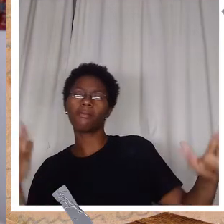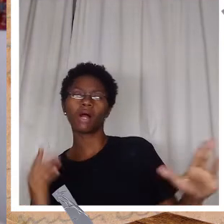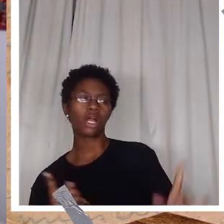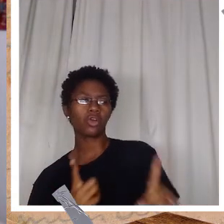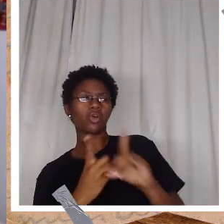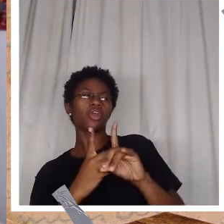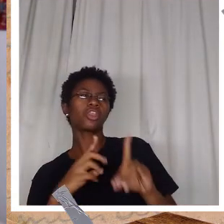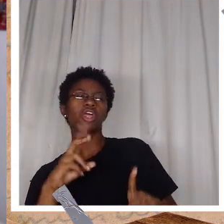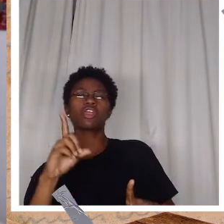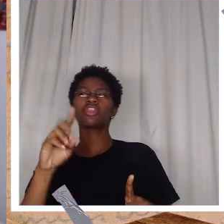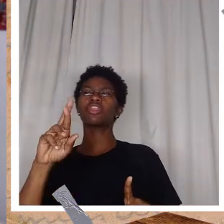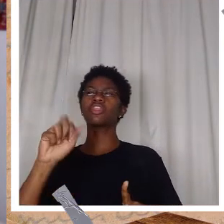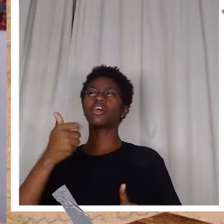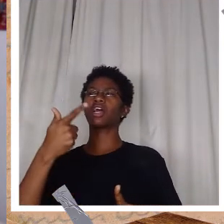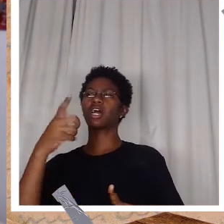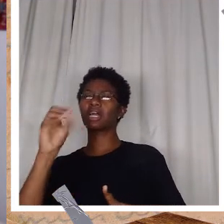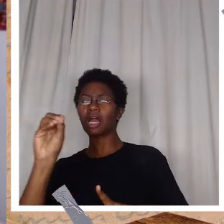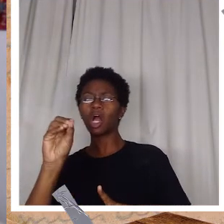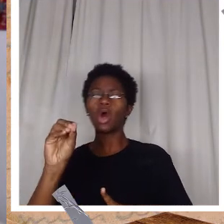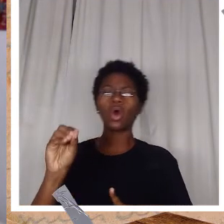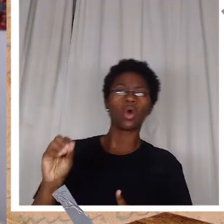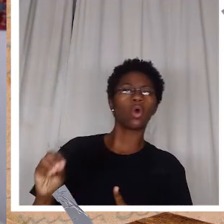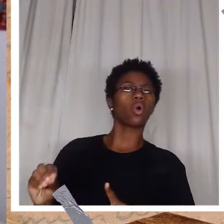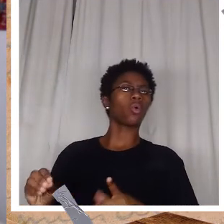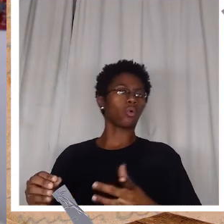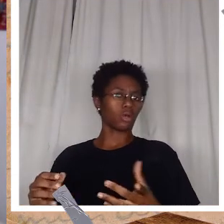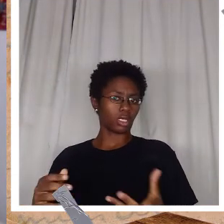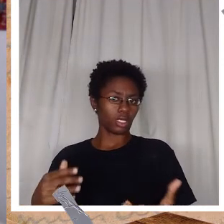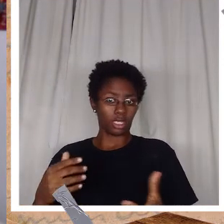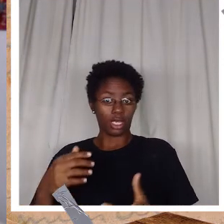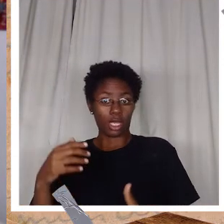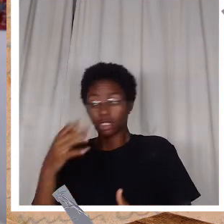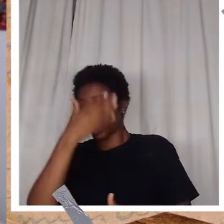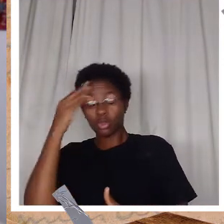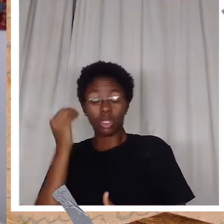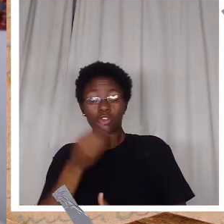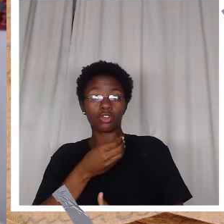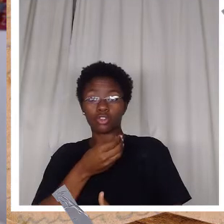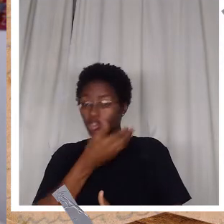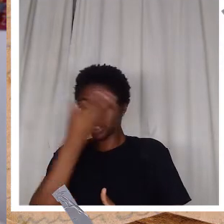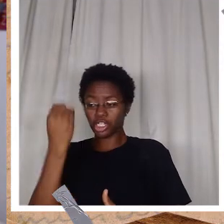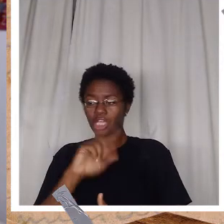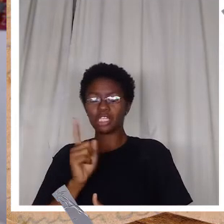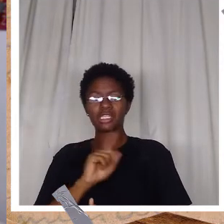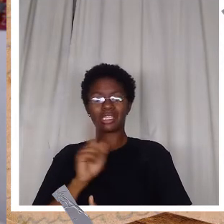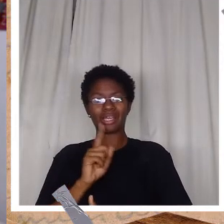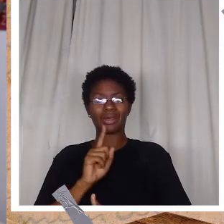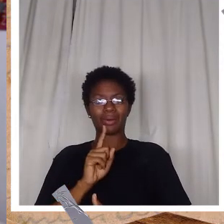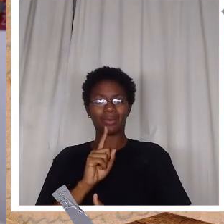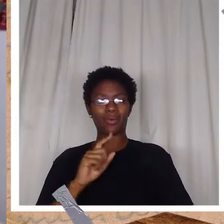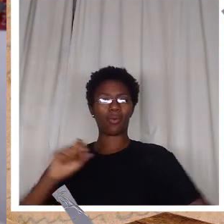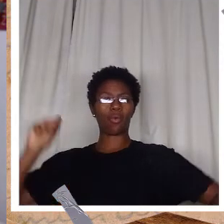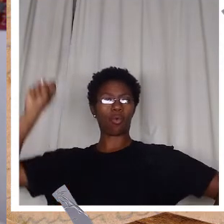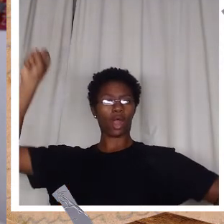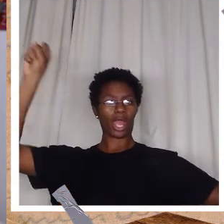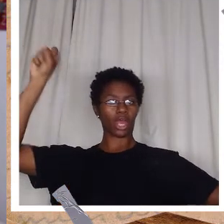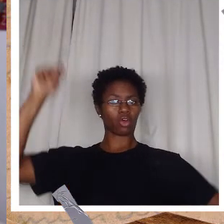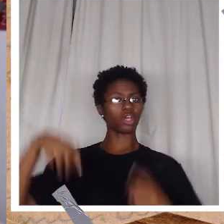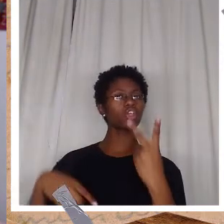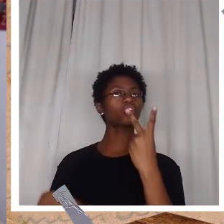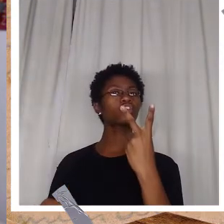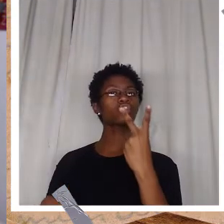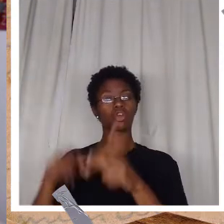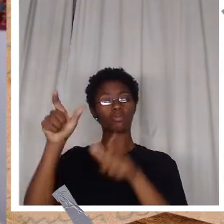de um grande feiticeiro a quem a história nunca esqueceu. Nessa música, eu tomei conhecimento de dois